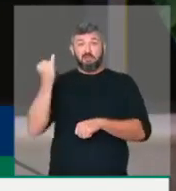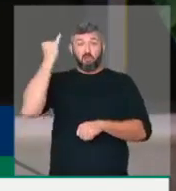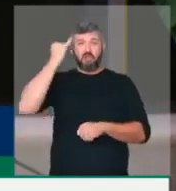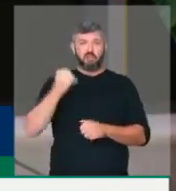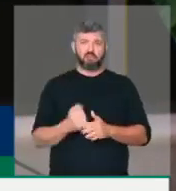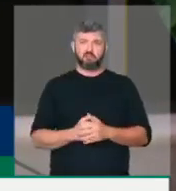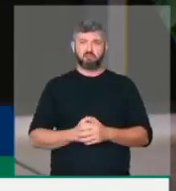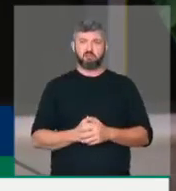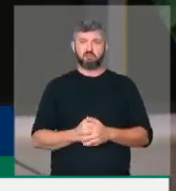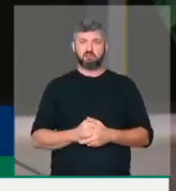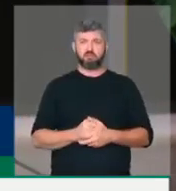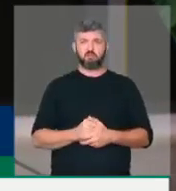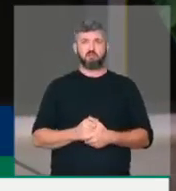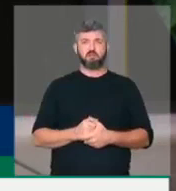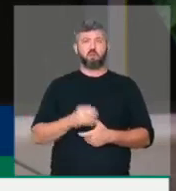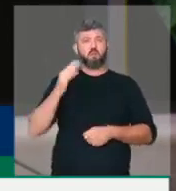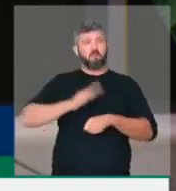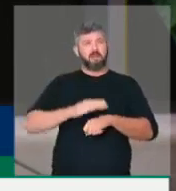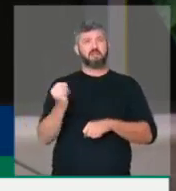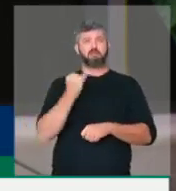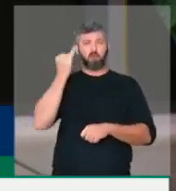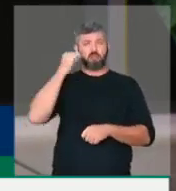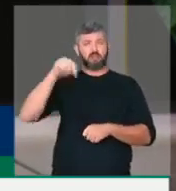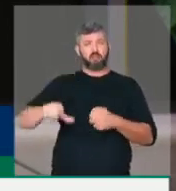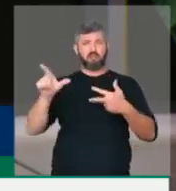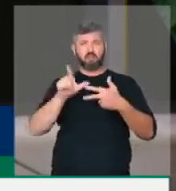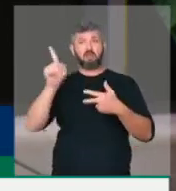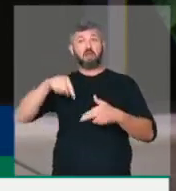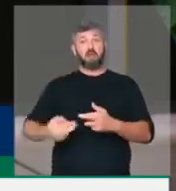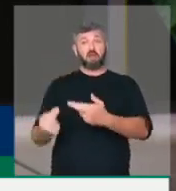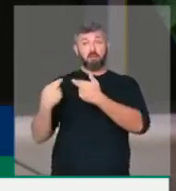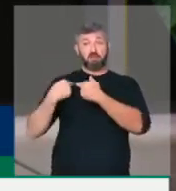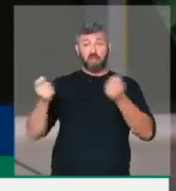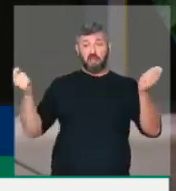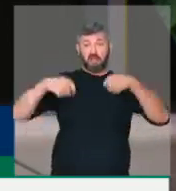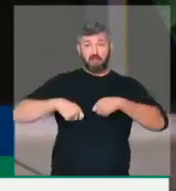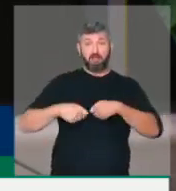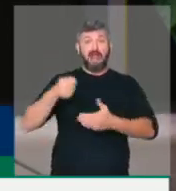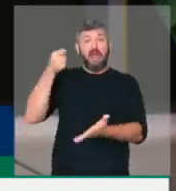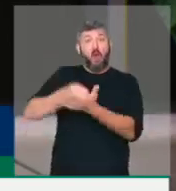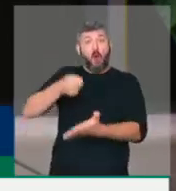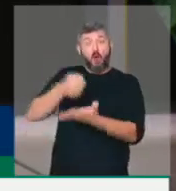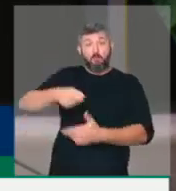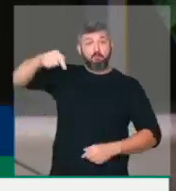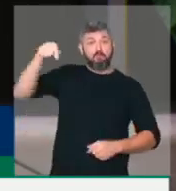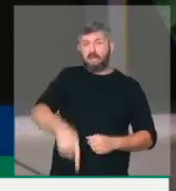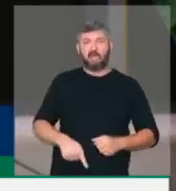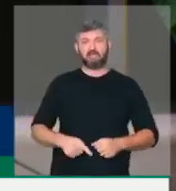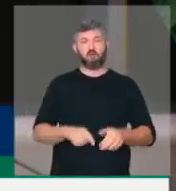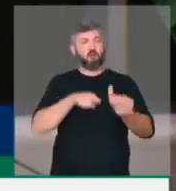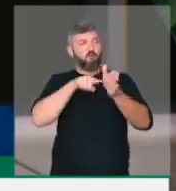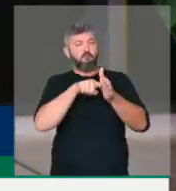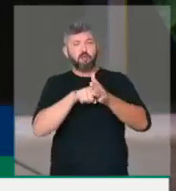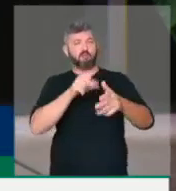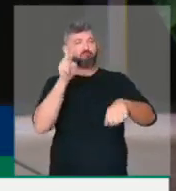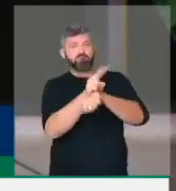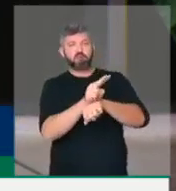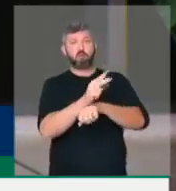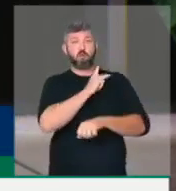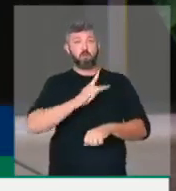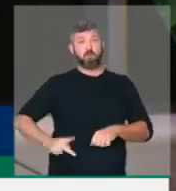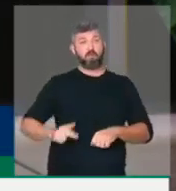Ramos, naquilo que é mais caro ao Legislativo, que é a sua capacidade e a sua obrigação de investigar o presidente